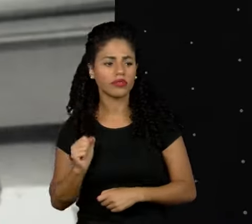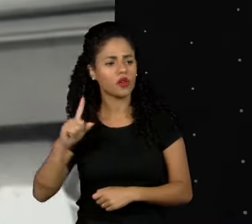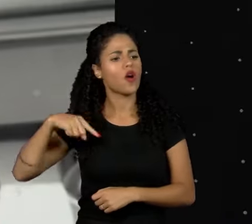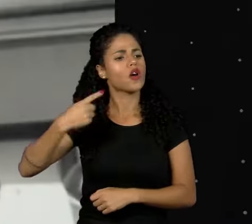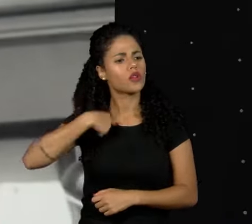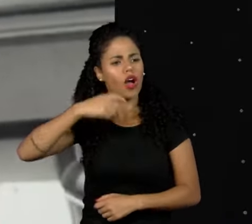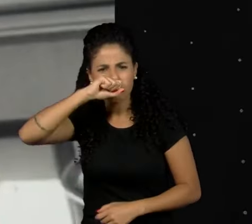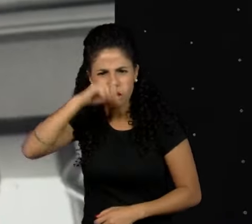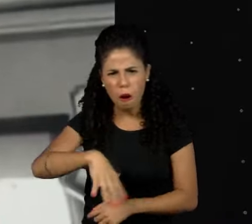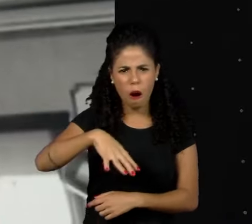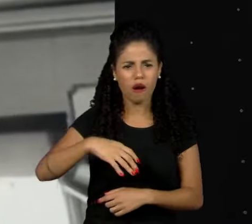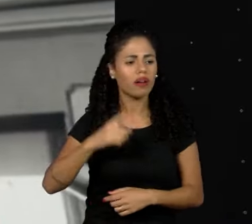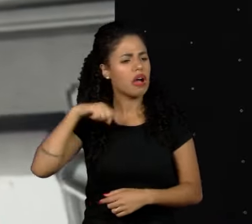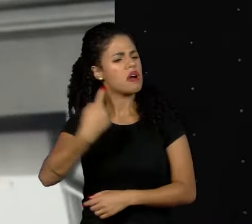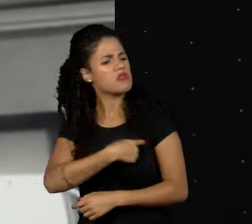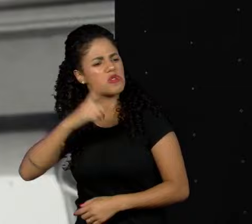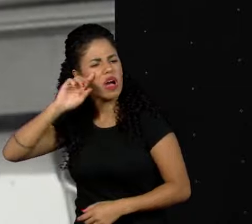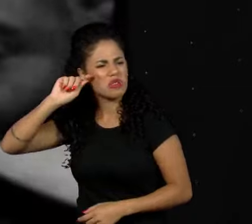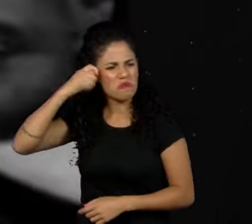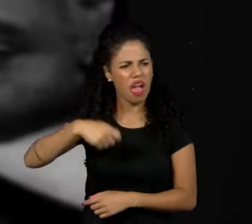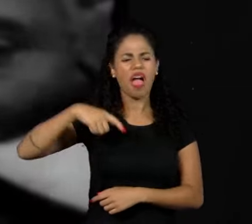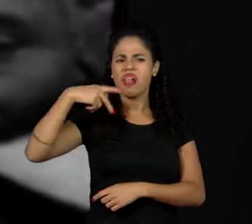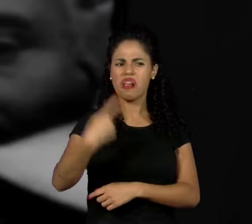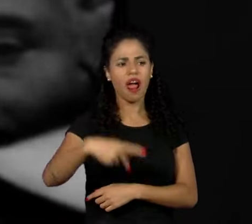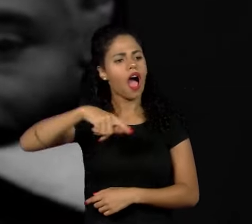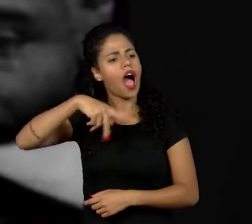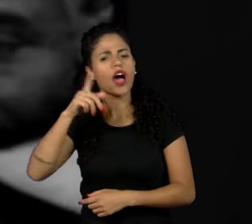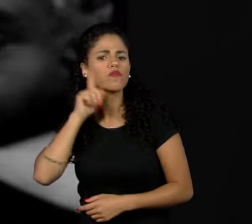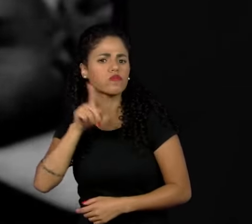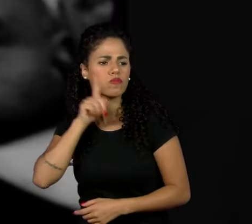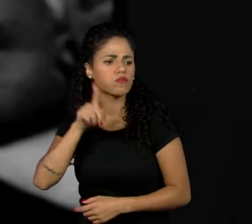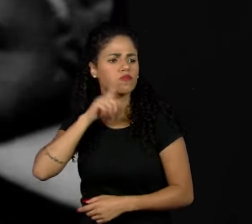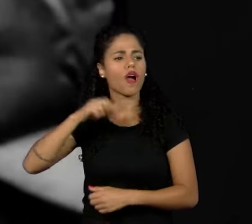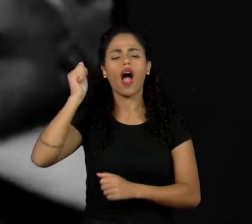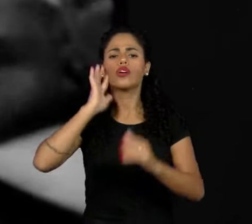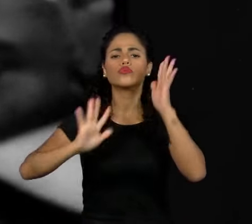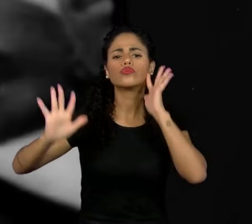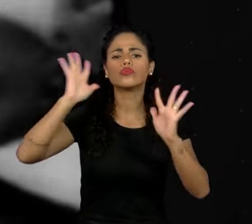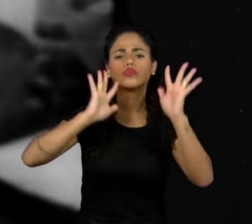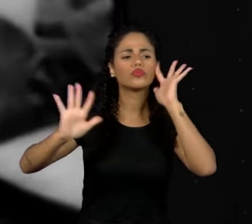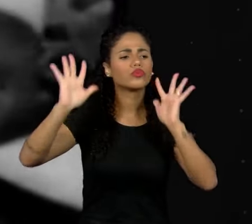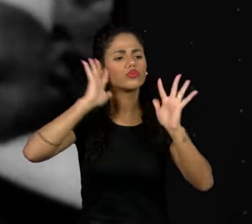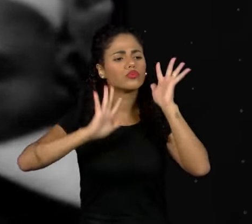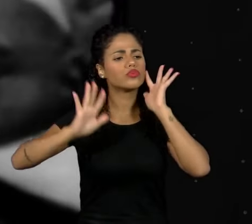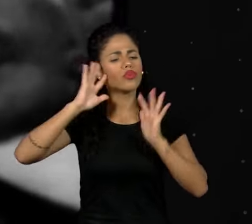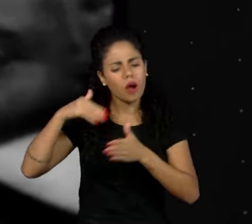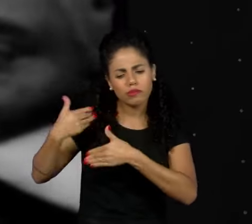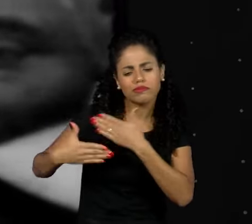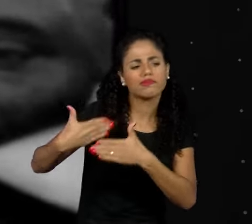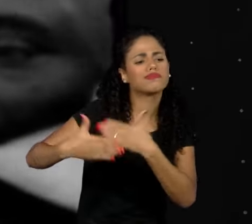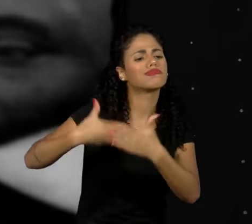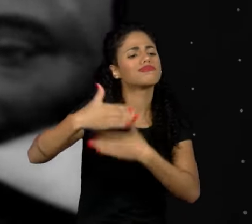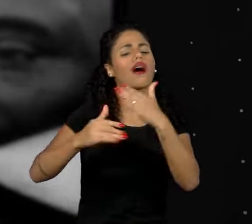because we are black people in America. I have a dream that one day,